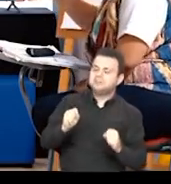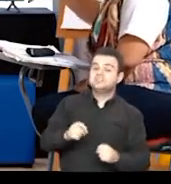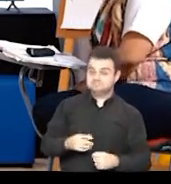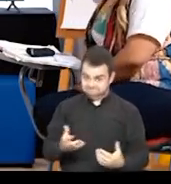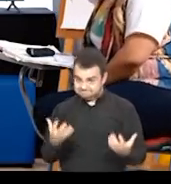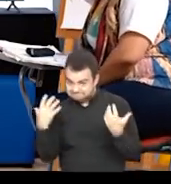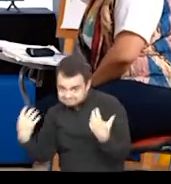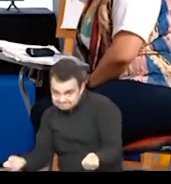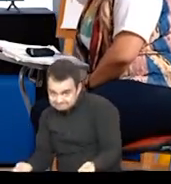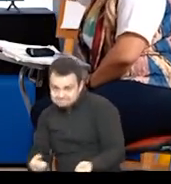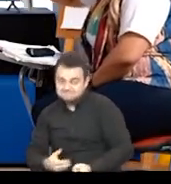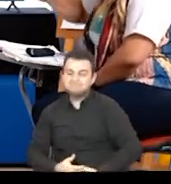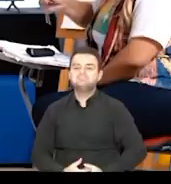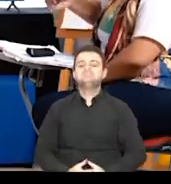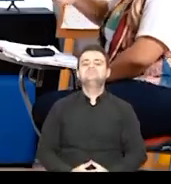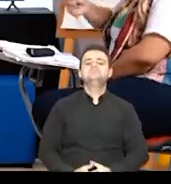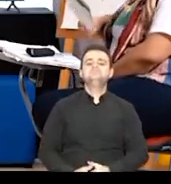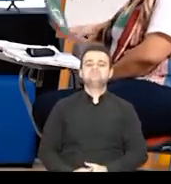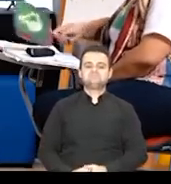lá?